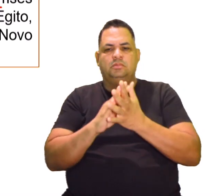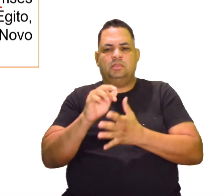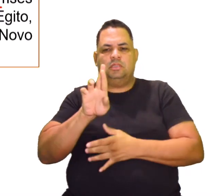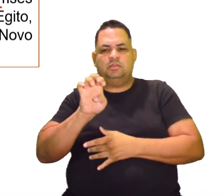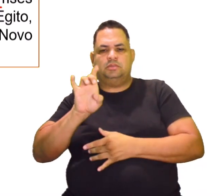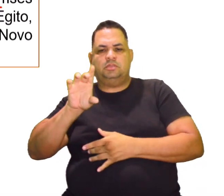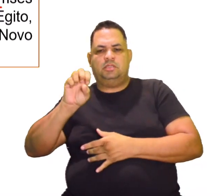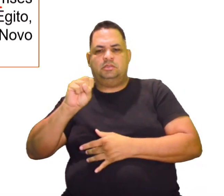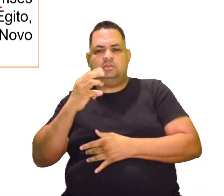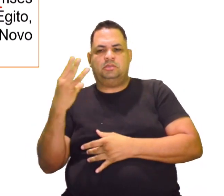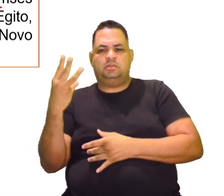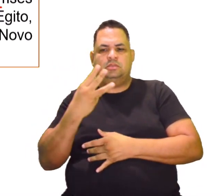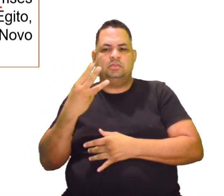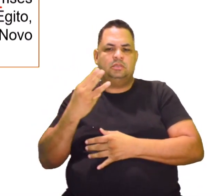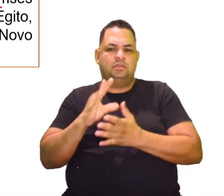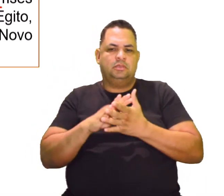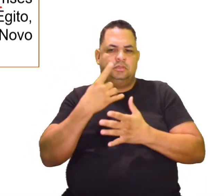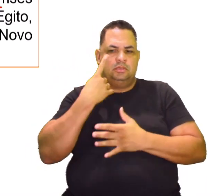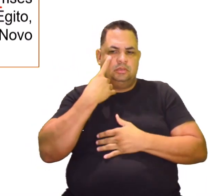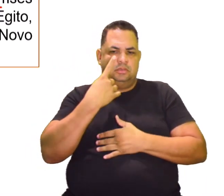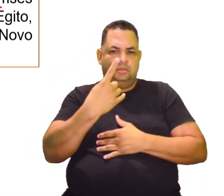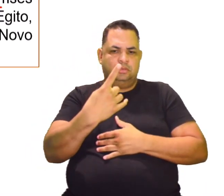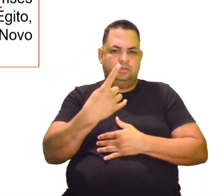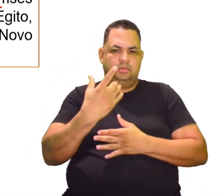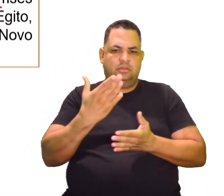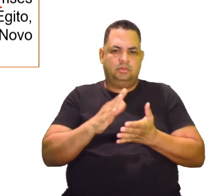Nós podemos aqui observar que